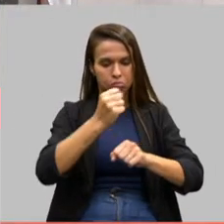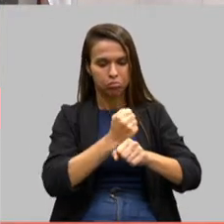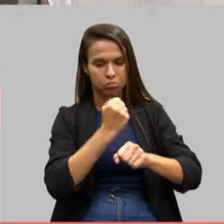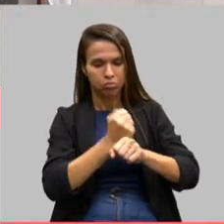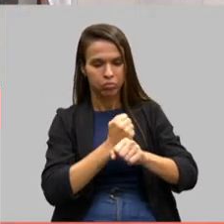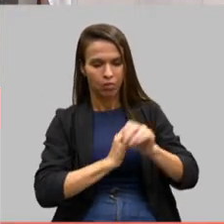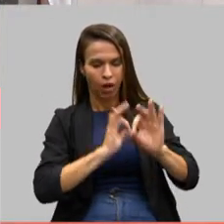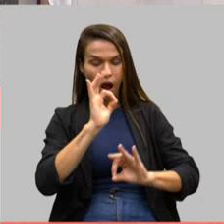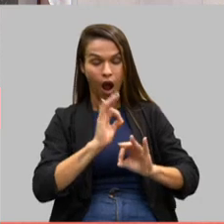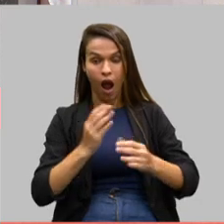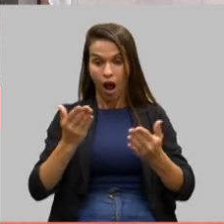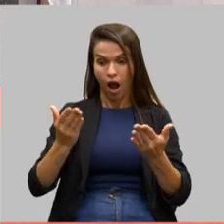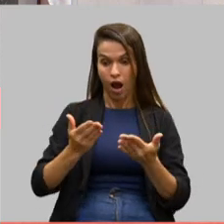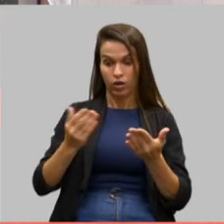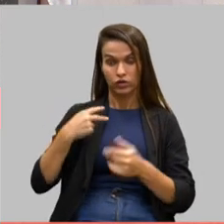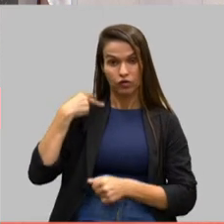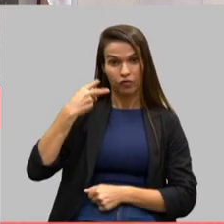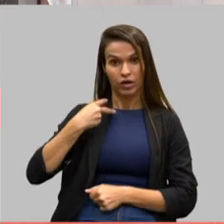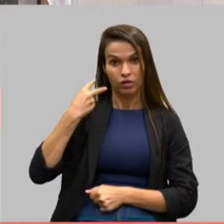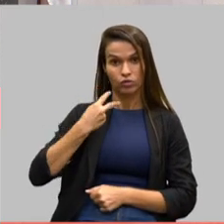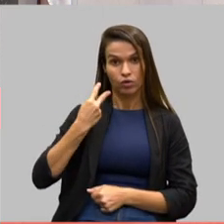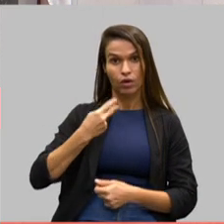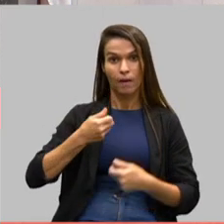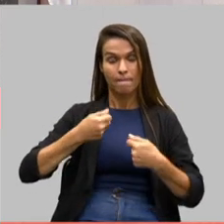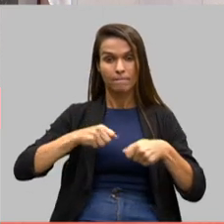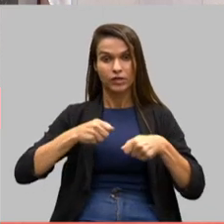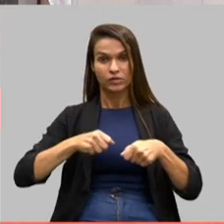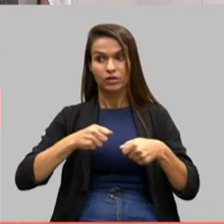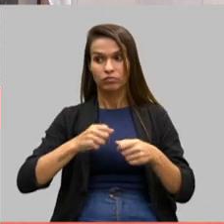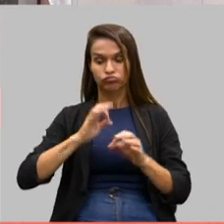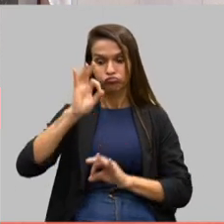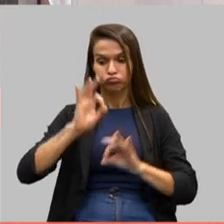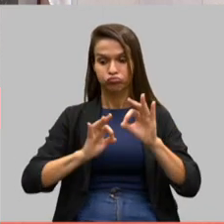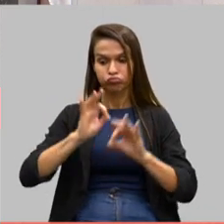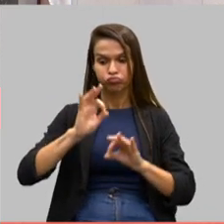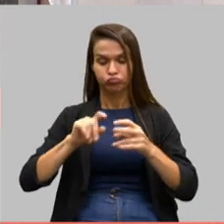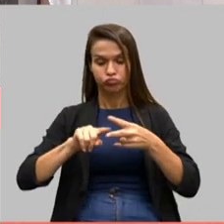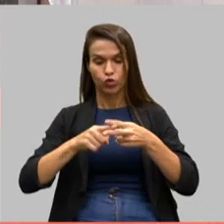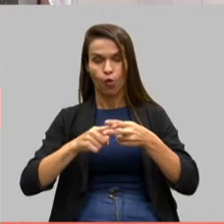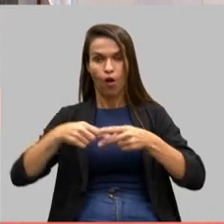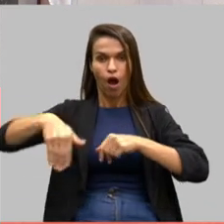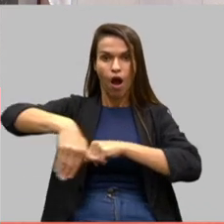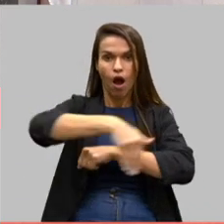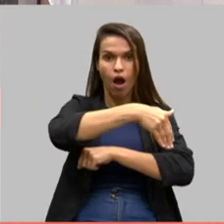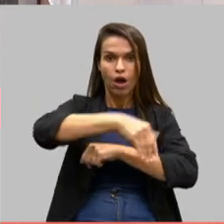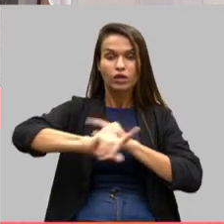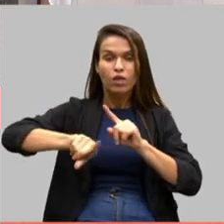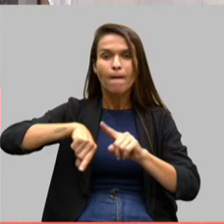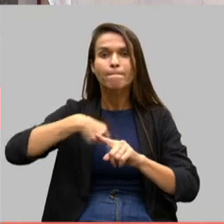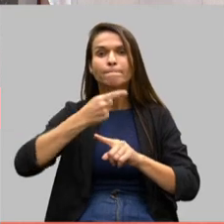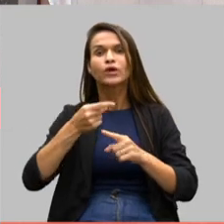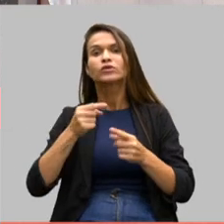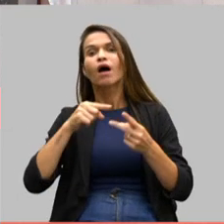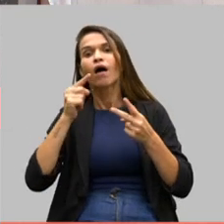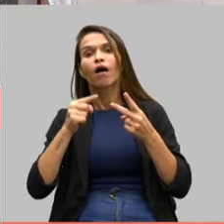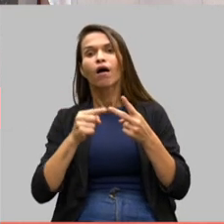Agora, senhor vereador, o senhor tem que me arrumar um asfalto. E era colocado o asfalto. E depois do asfalto era o quê? Era o